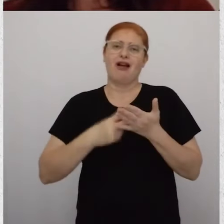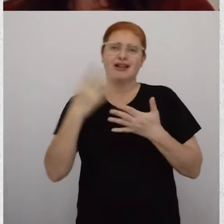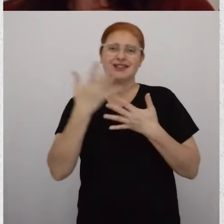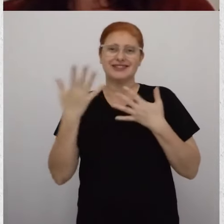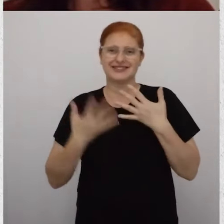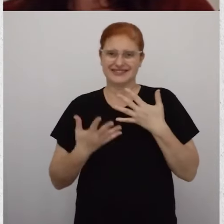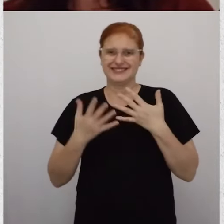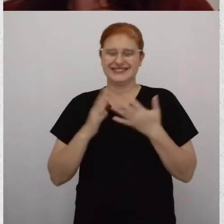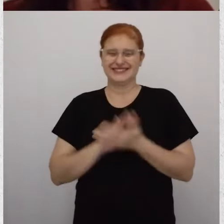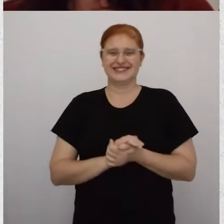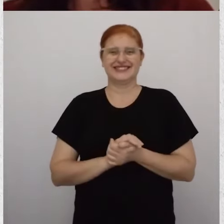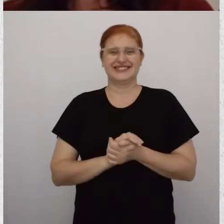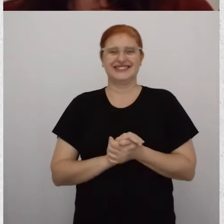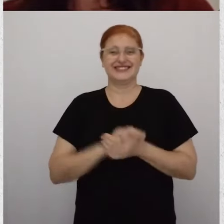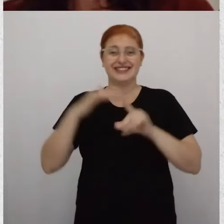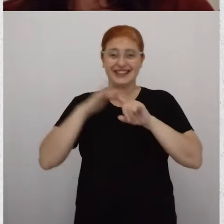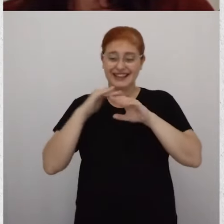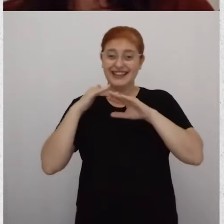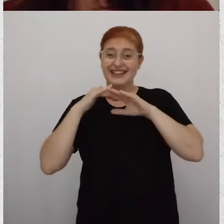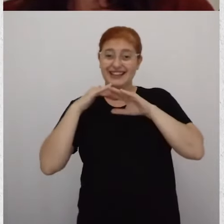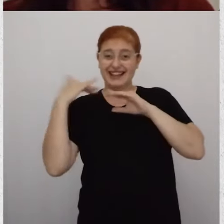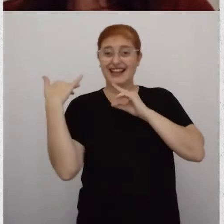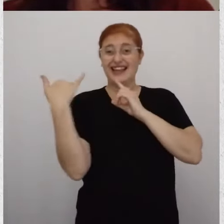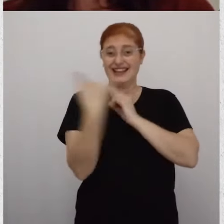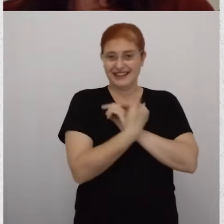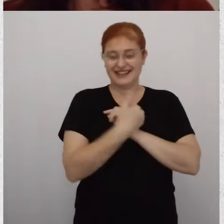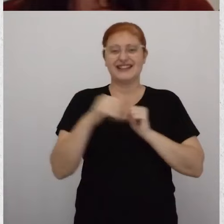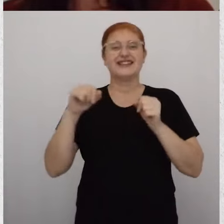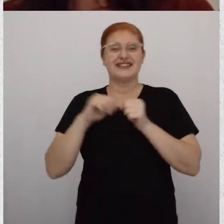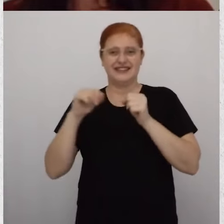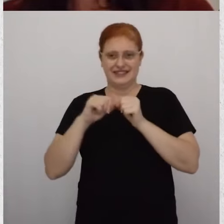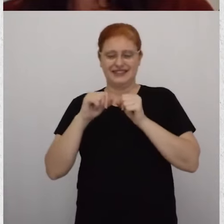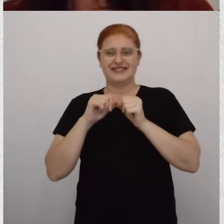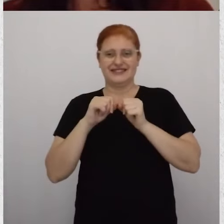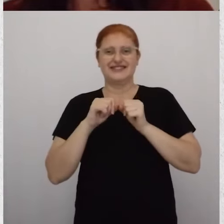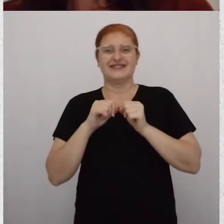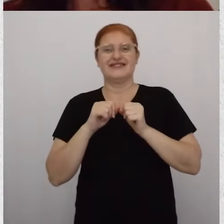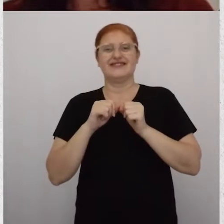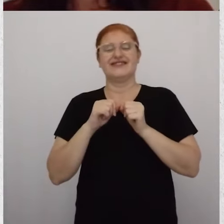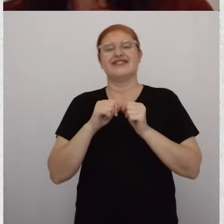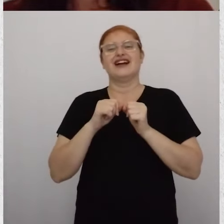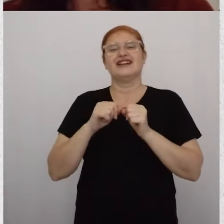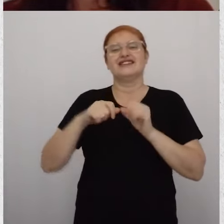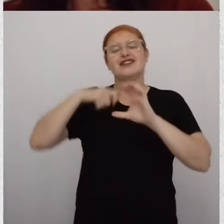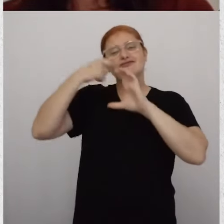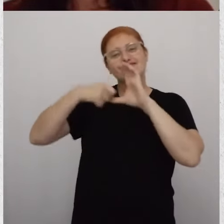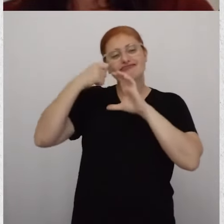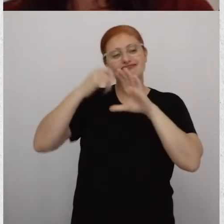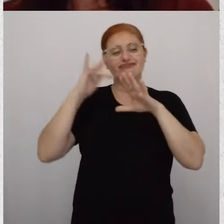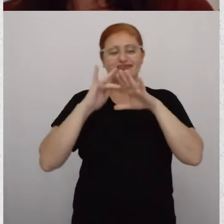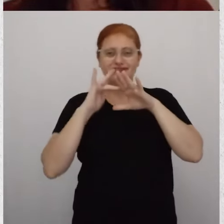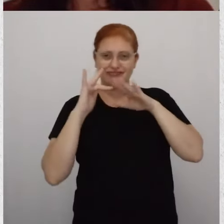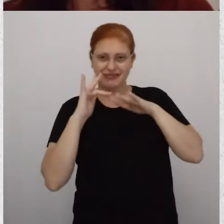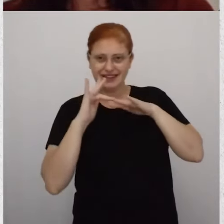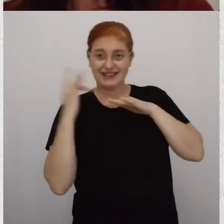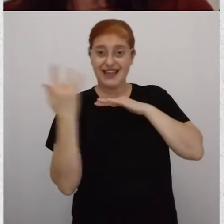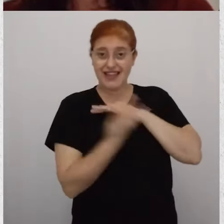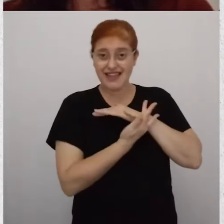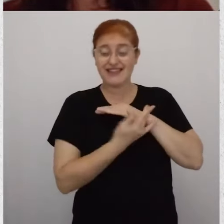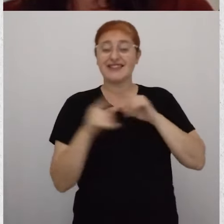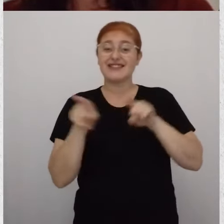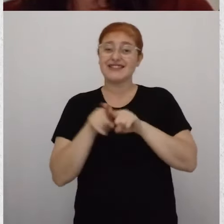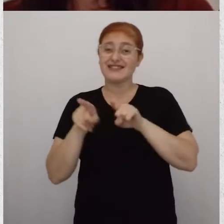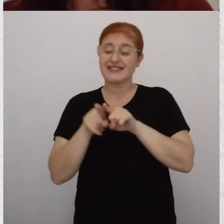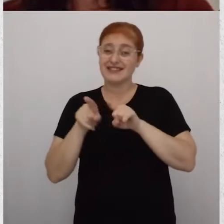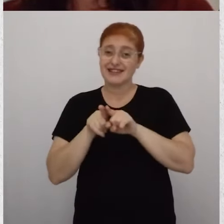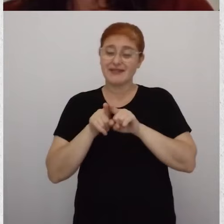traduzido nas nossas redes sociais. A gente faz algumas pílulas desse vídeo para as redes e